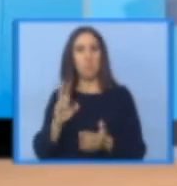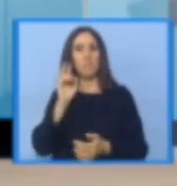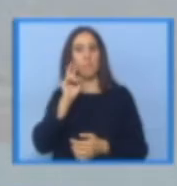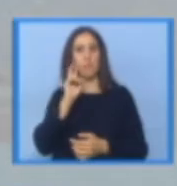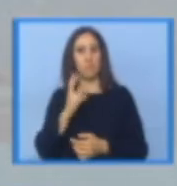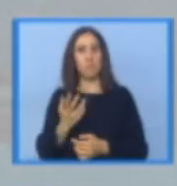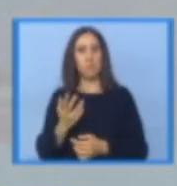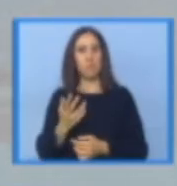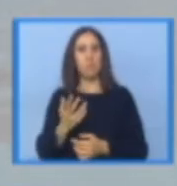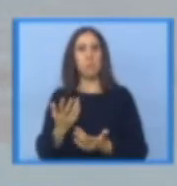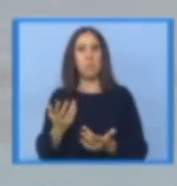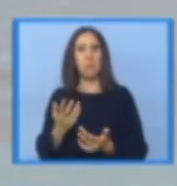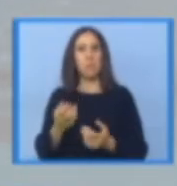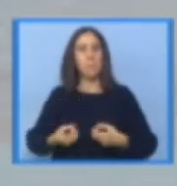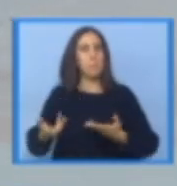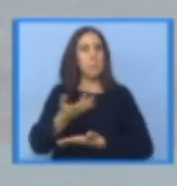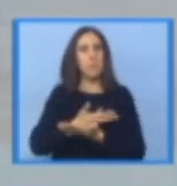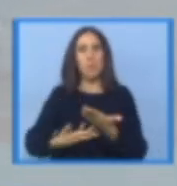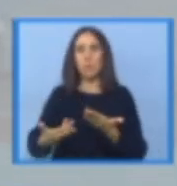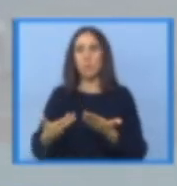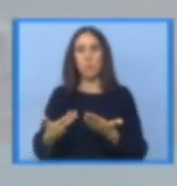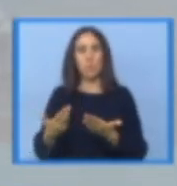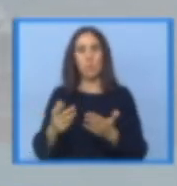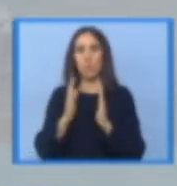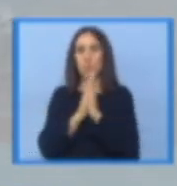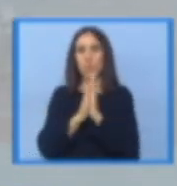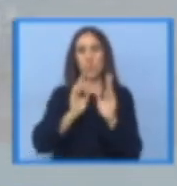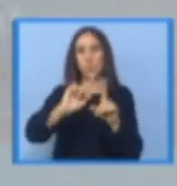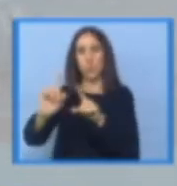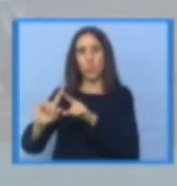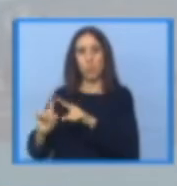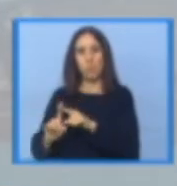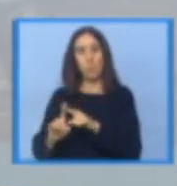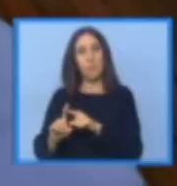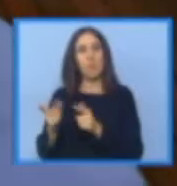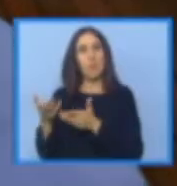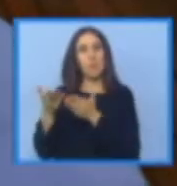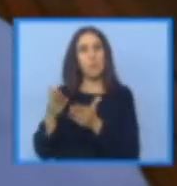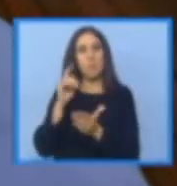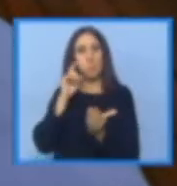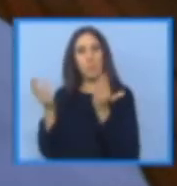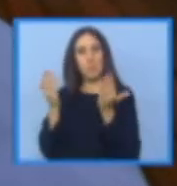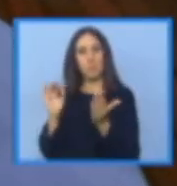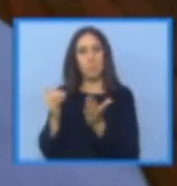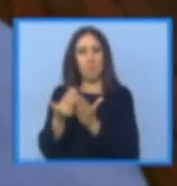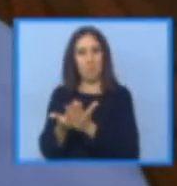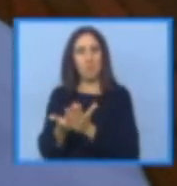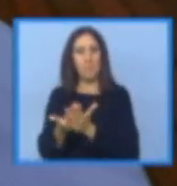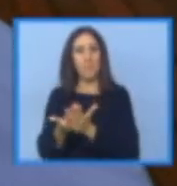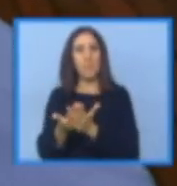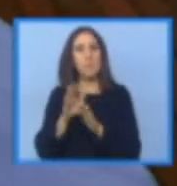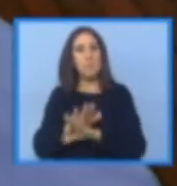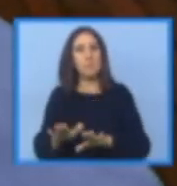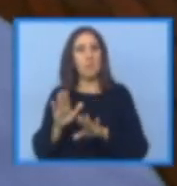valores partilhados com outras denominações religiosas, mas que ajudam a um equilíbrio e a serenar,